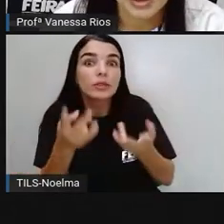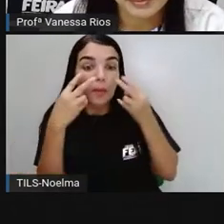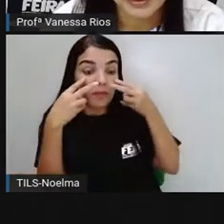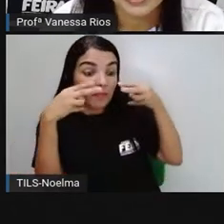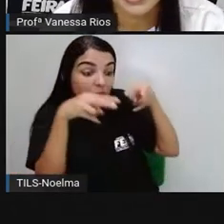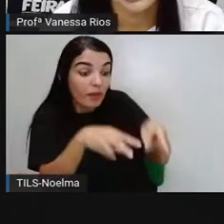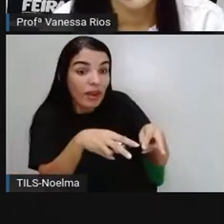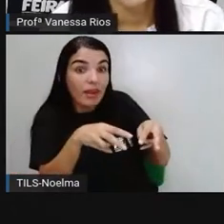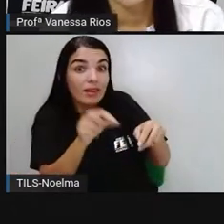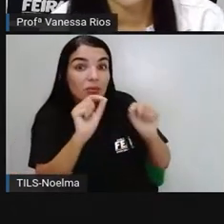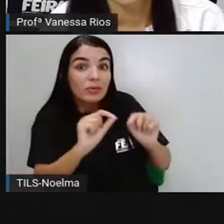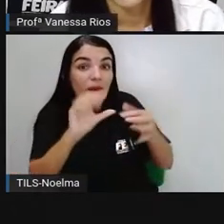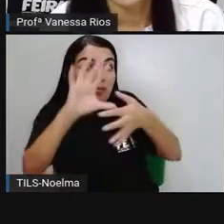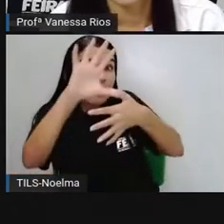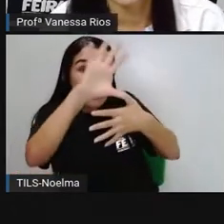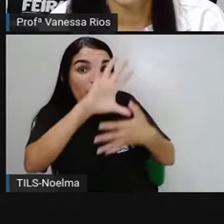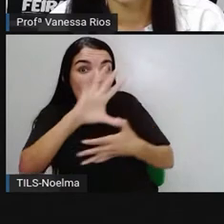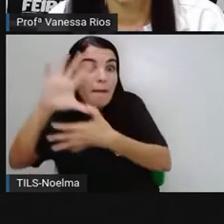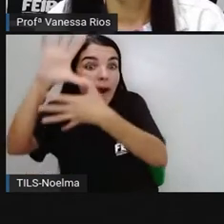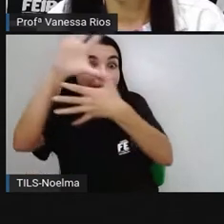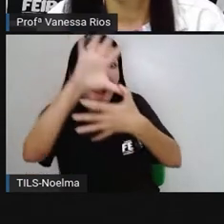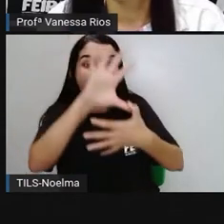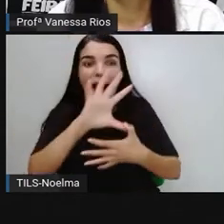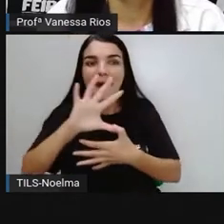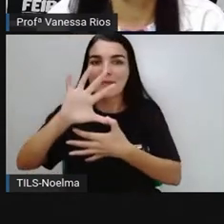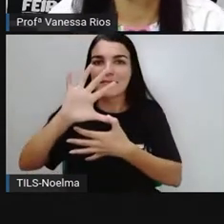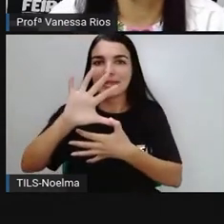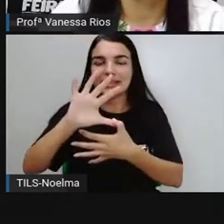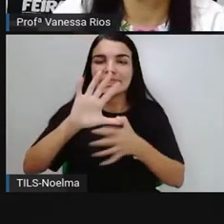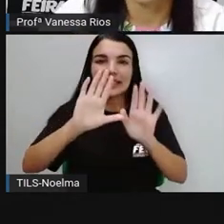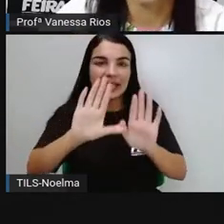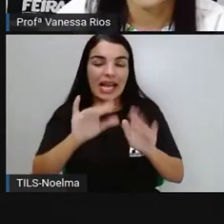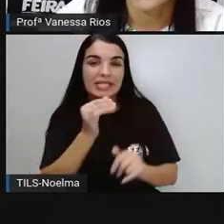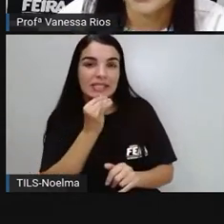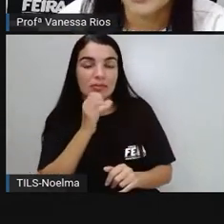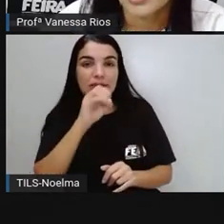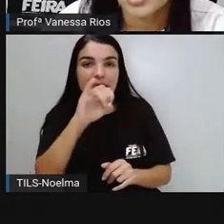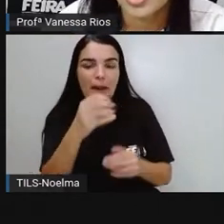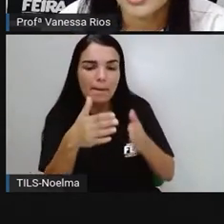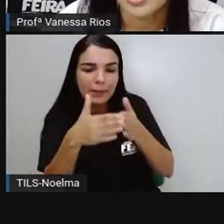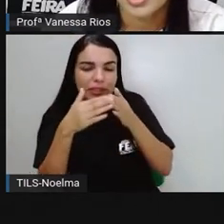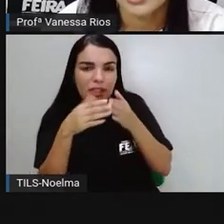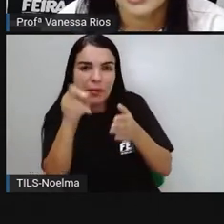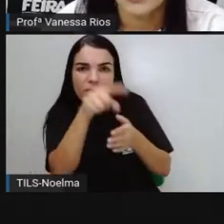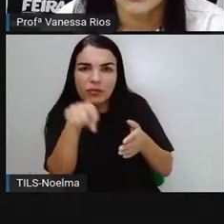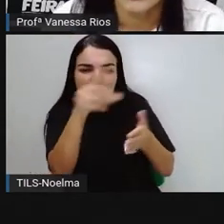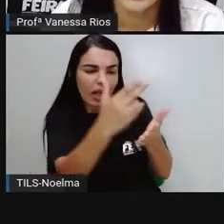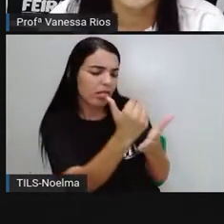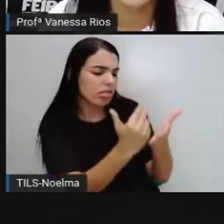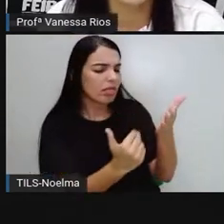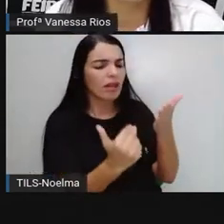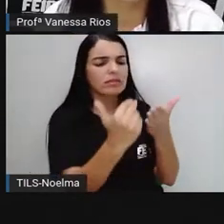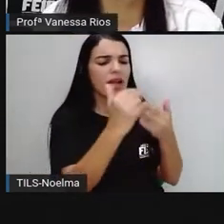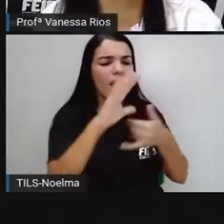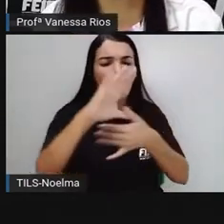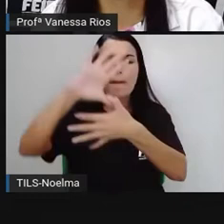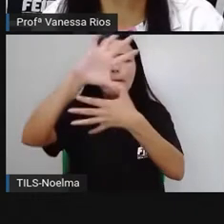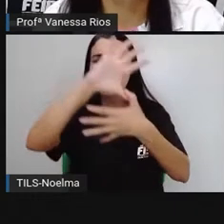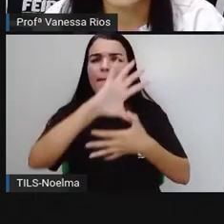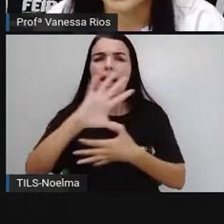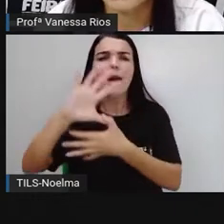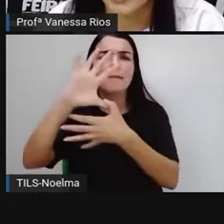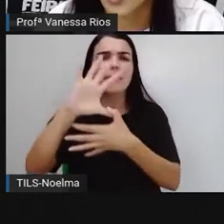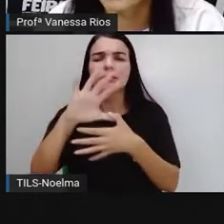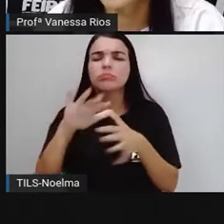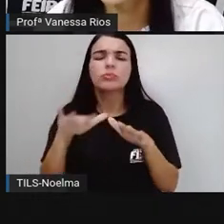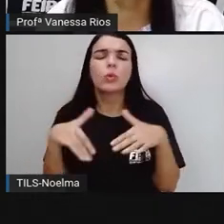observam um mapa, né? O que é que vocês, se eu pedisse para desenhar um mapa, o que é que vocês desenhariam? Ou se eu pedisse para definir